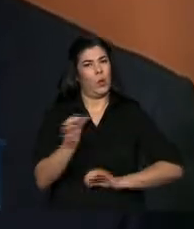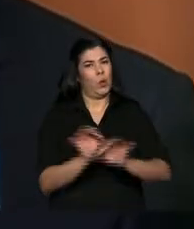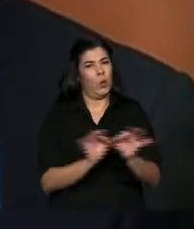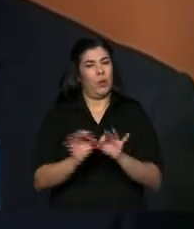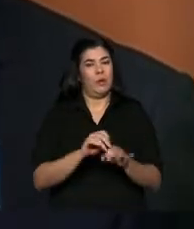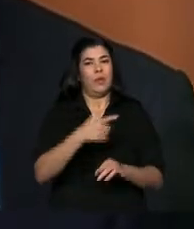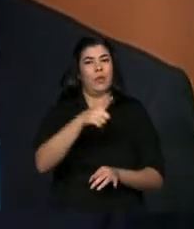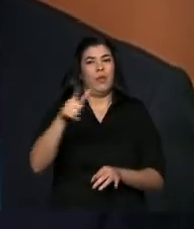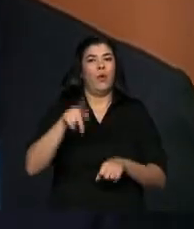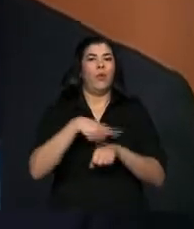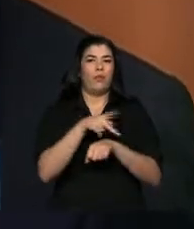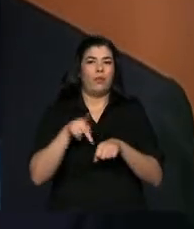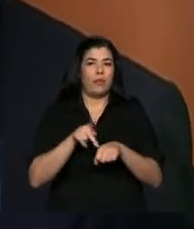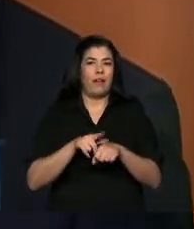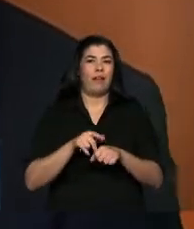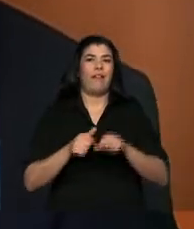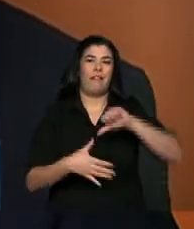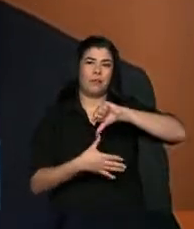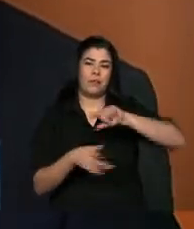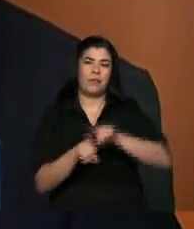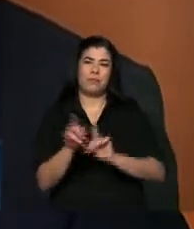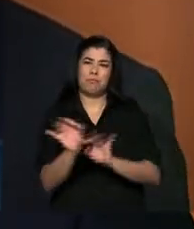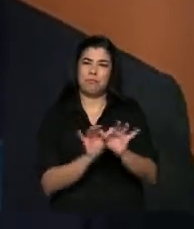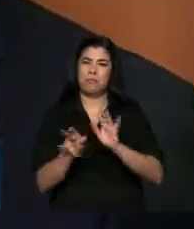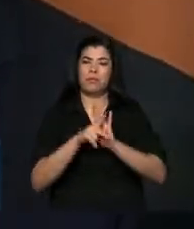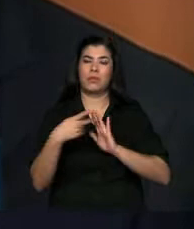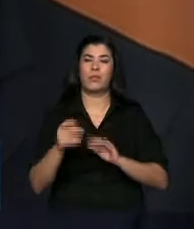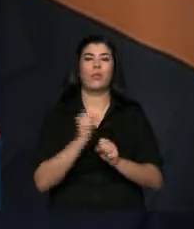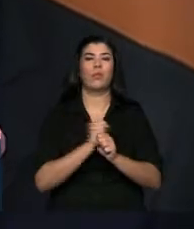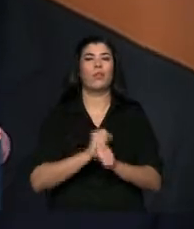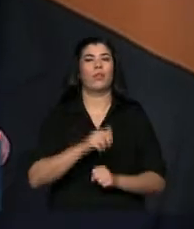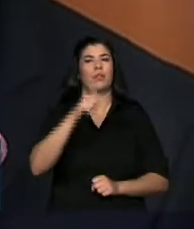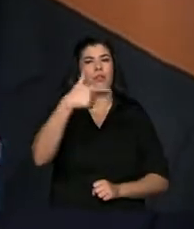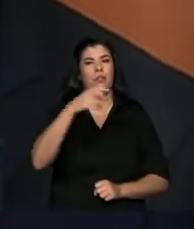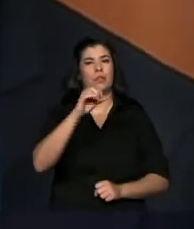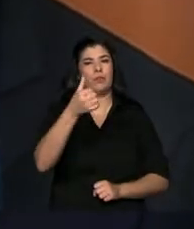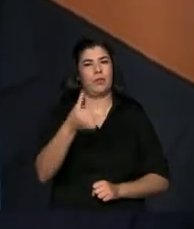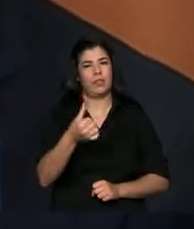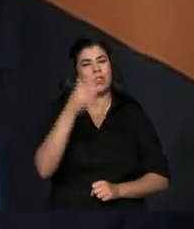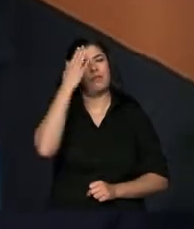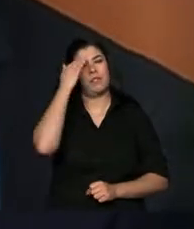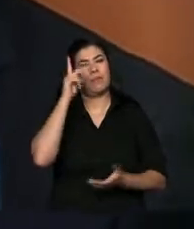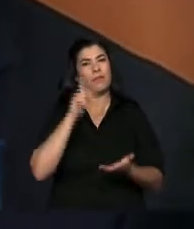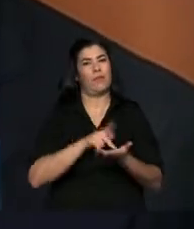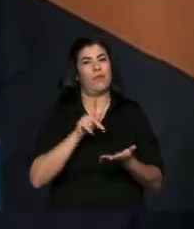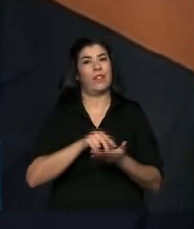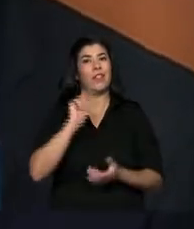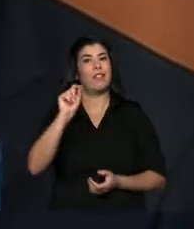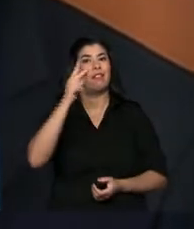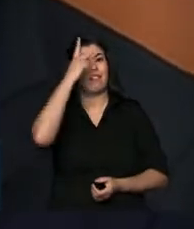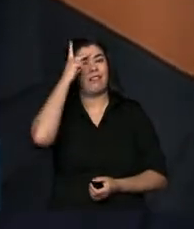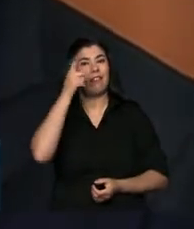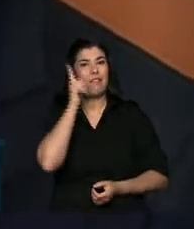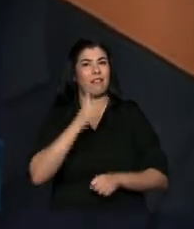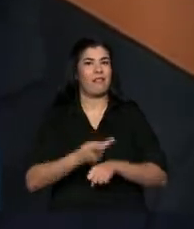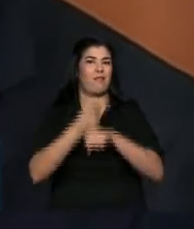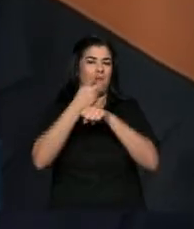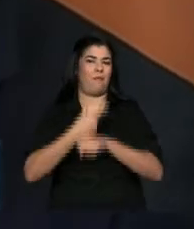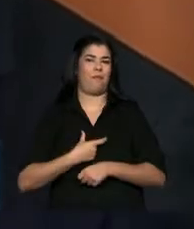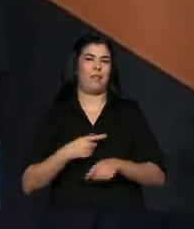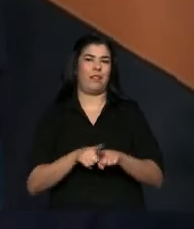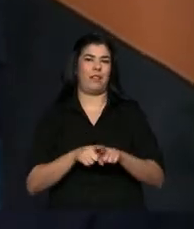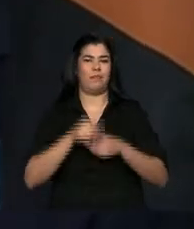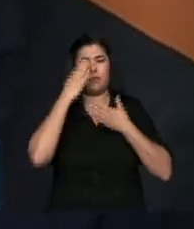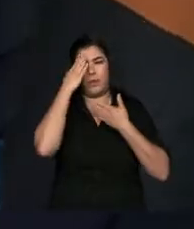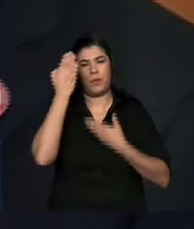nossos países irmãos também estão se preparando. E só em 2016 que a gente vai saber realmente quem é que vai levar essas medalhas. Certo. Muito